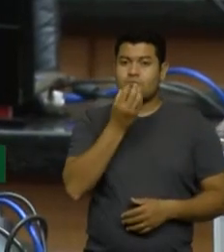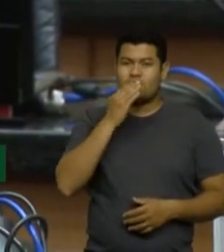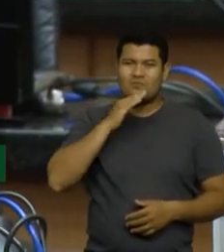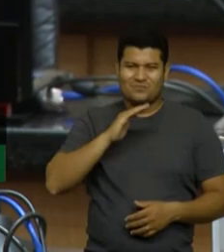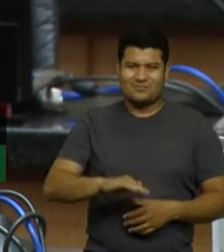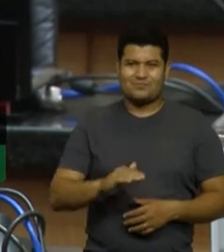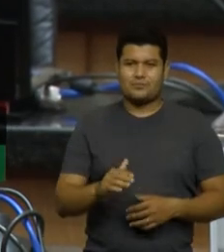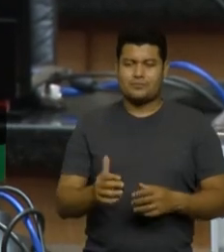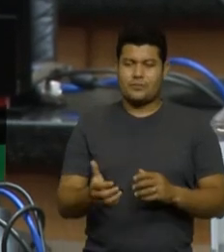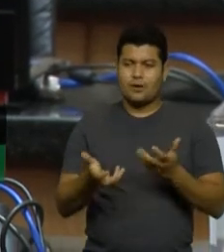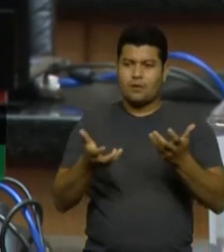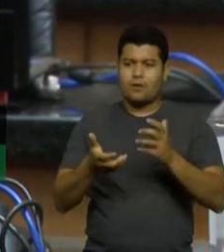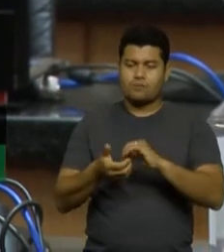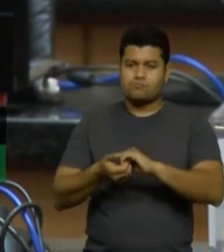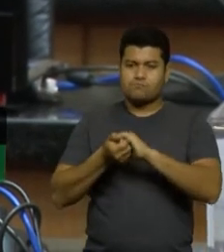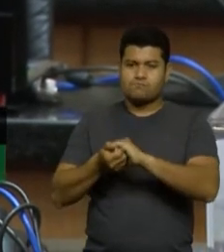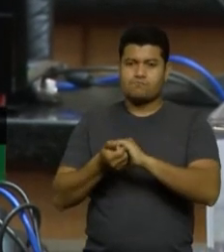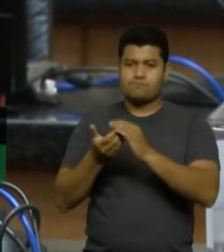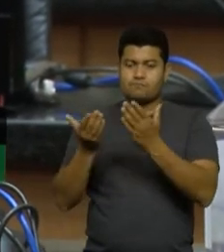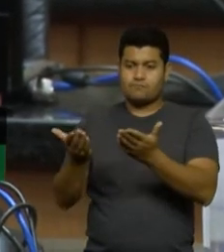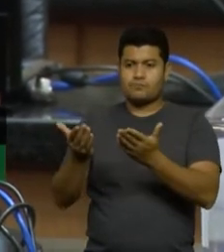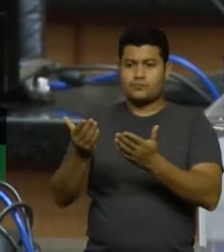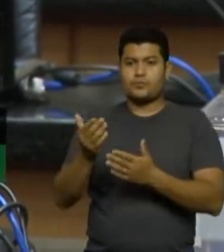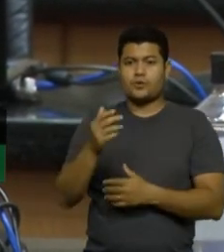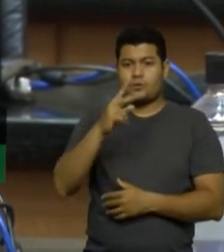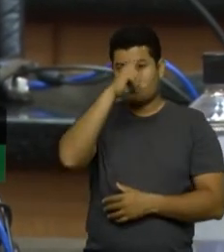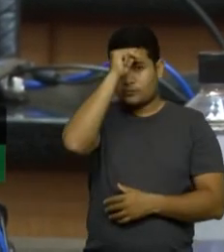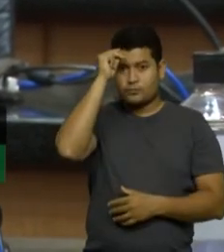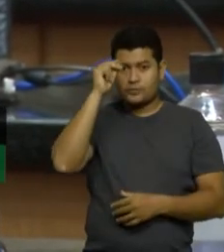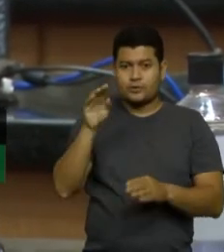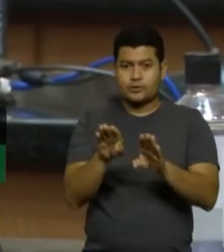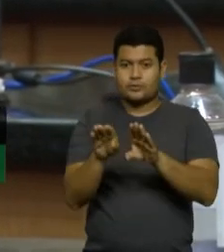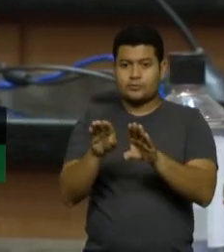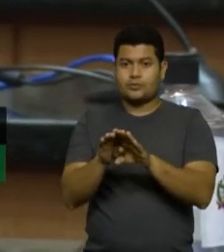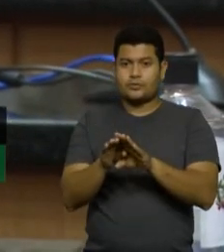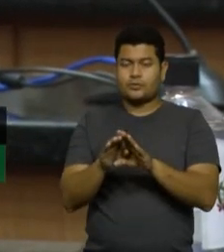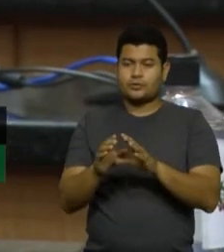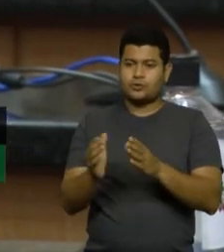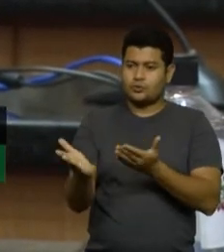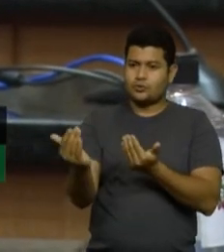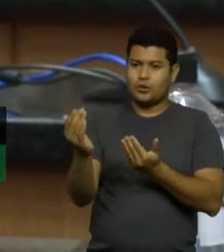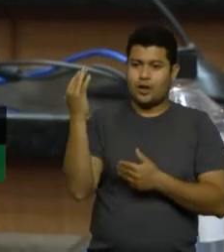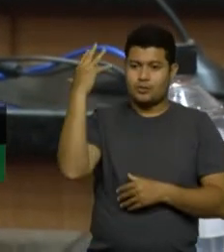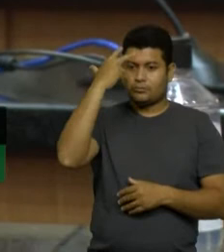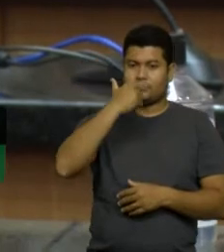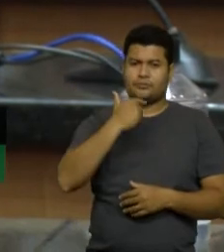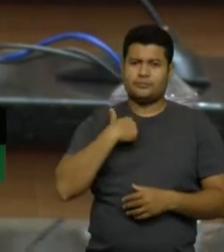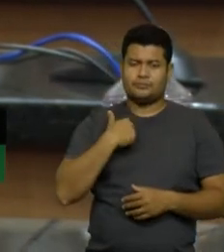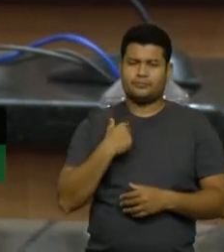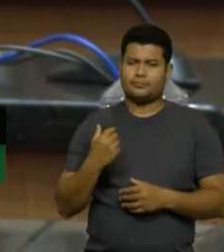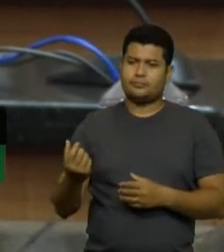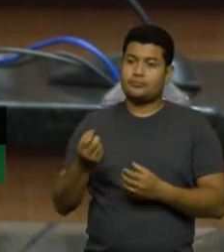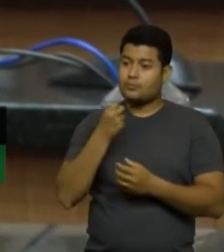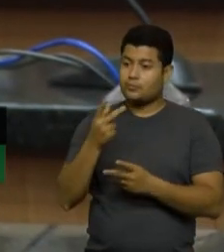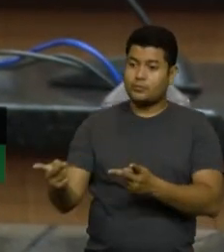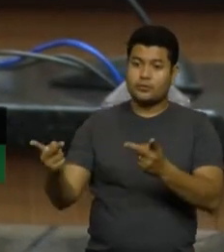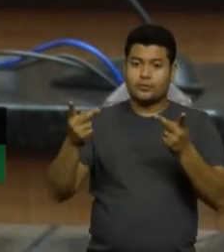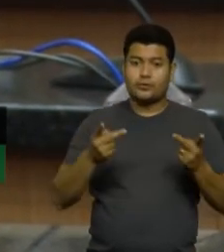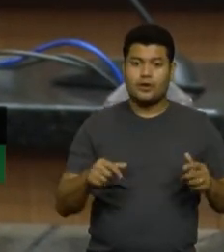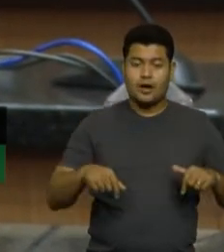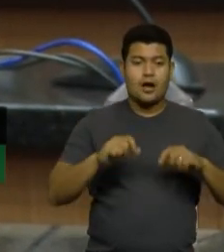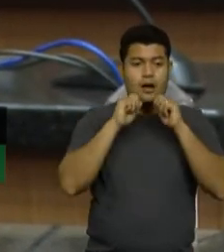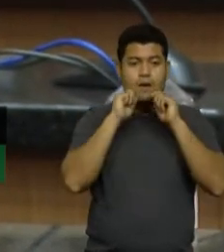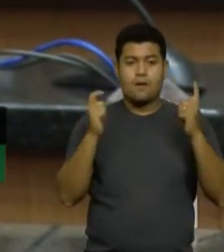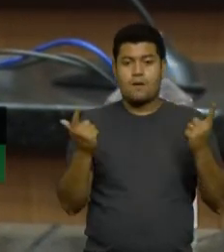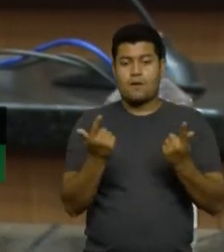soberanas, jovens muito lindas, né? Sejam bem-vindos aqui à casa, à nossa casa, à Assembleia Legislativa,